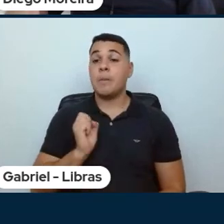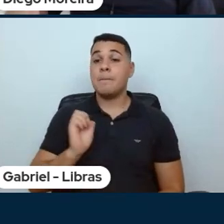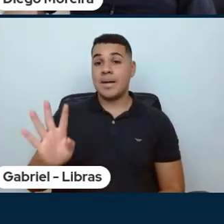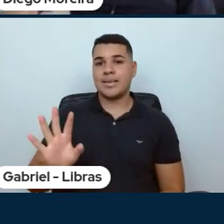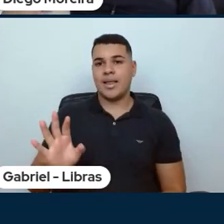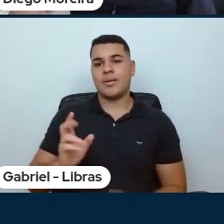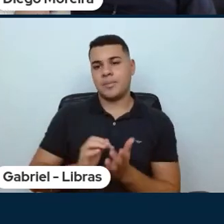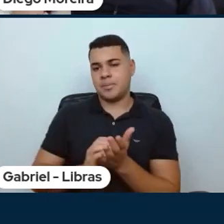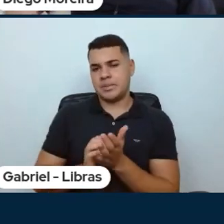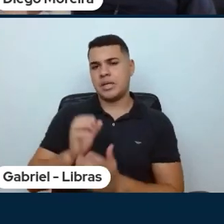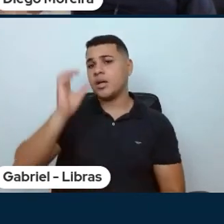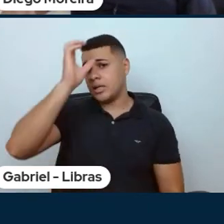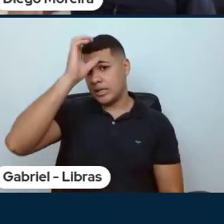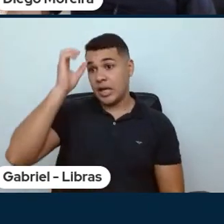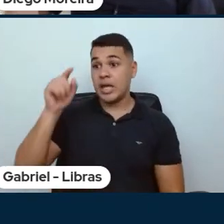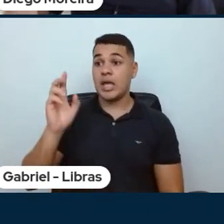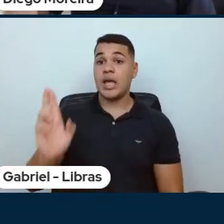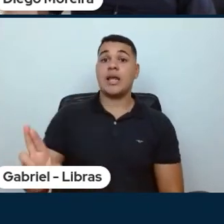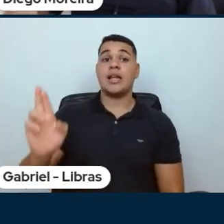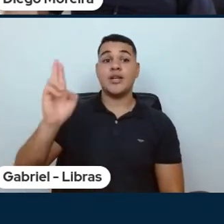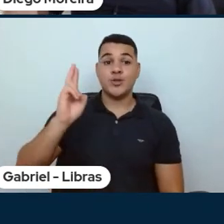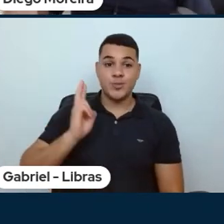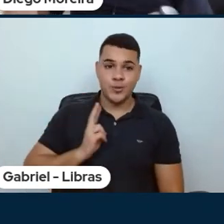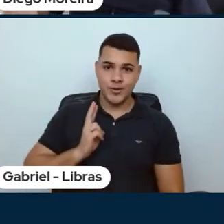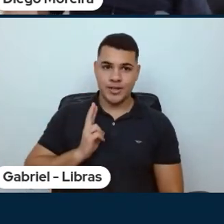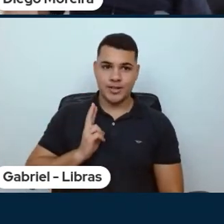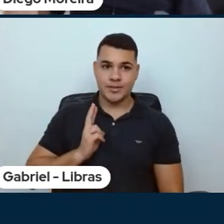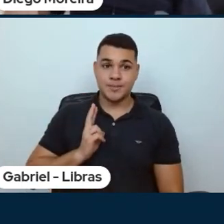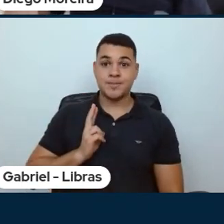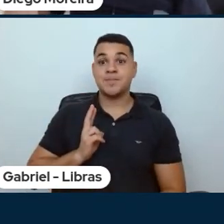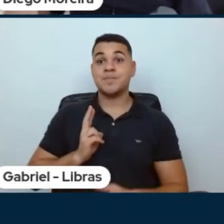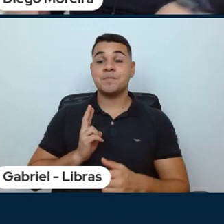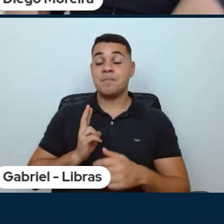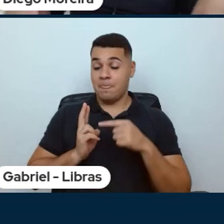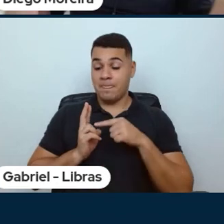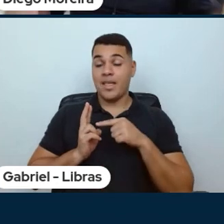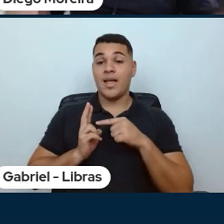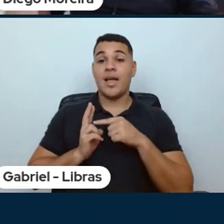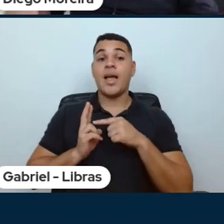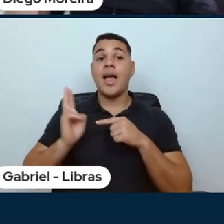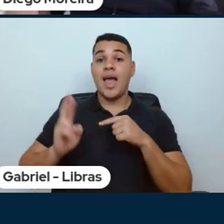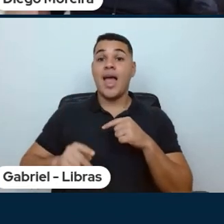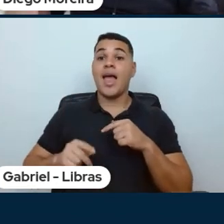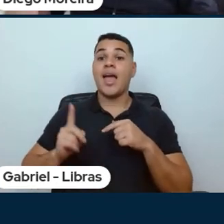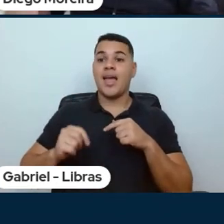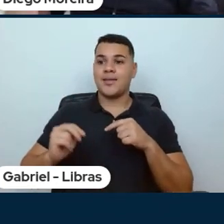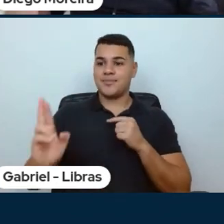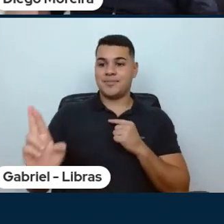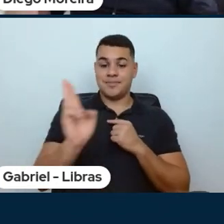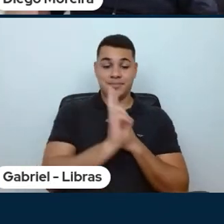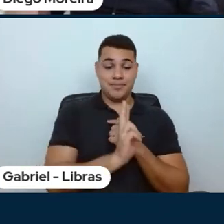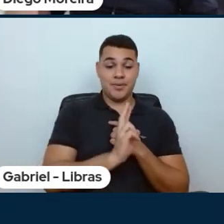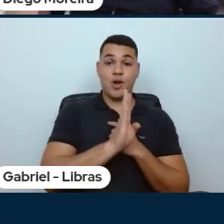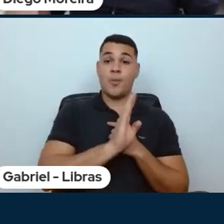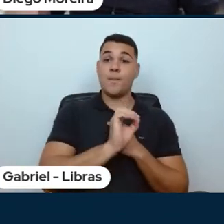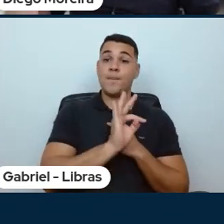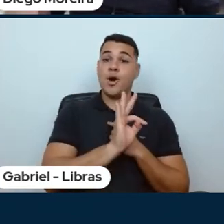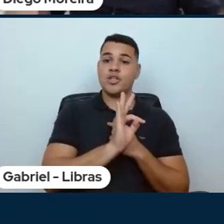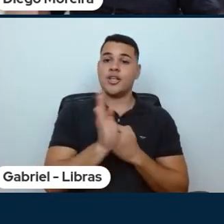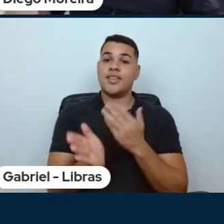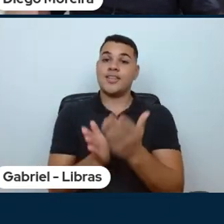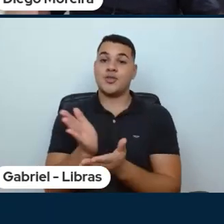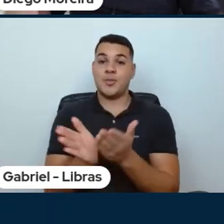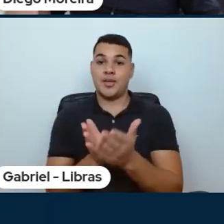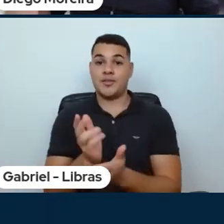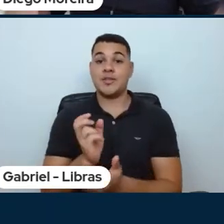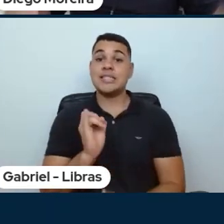ele, e ele responder essa mensagem, automaticamente ele entra dentro daquele fluxo que eu tinha mostrado inicialmente. Então ele vai cair